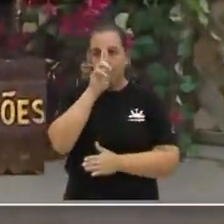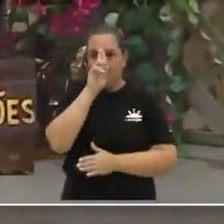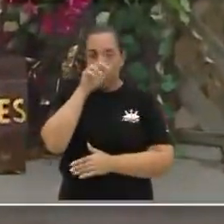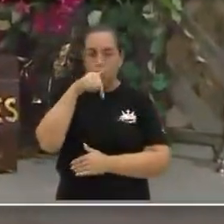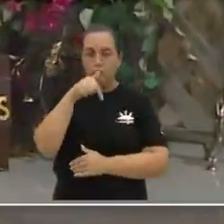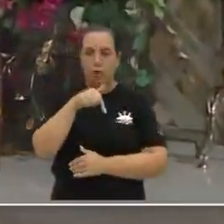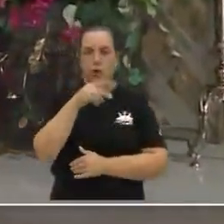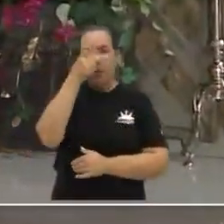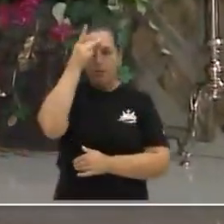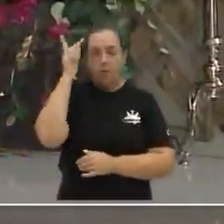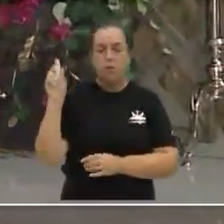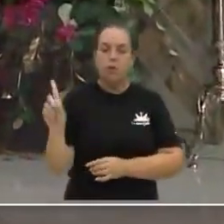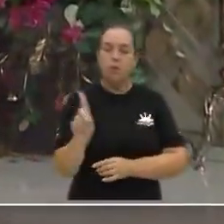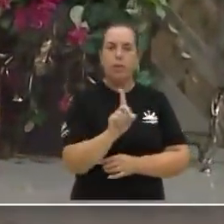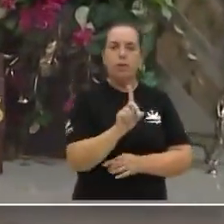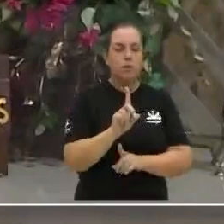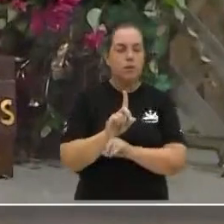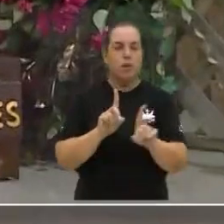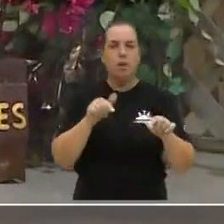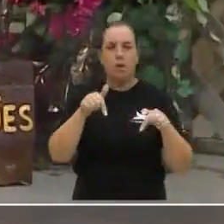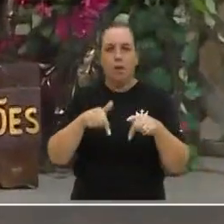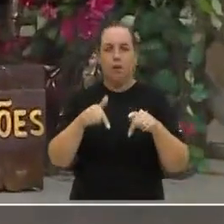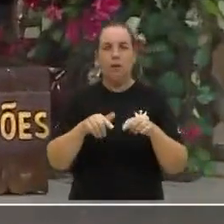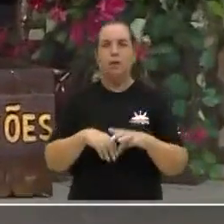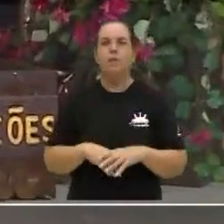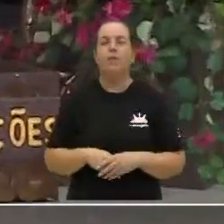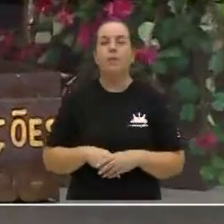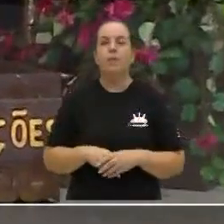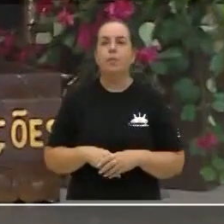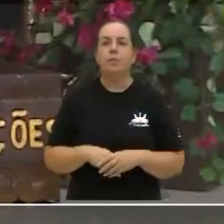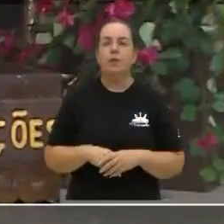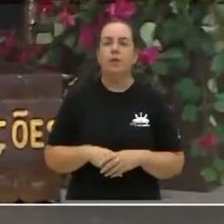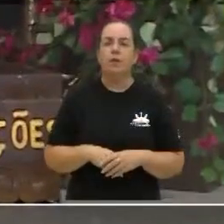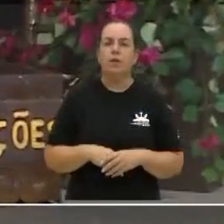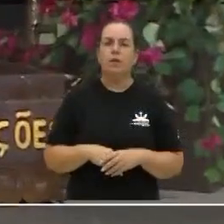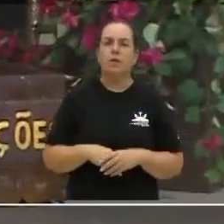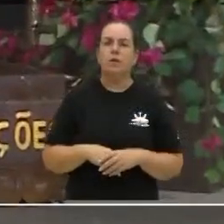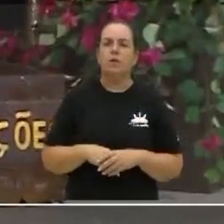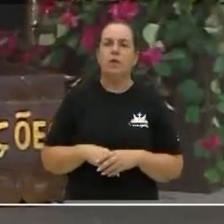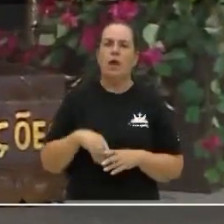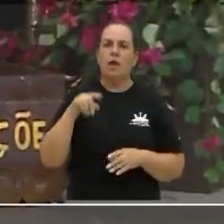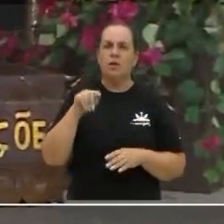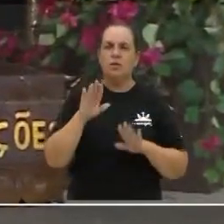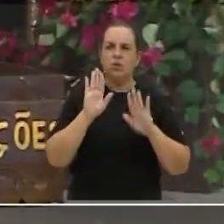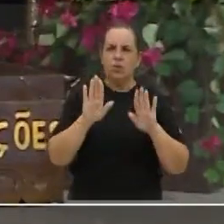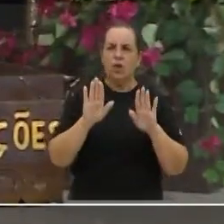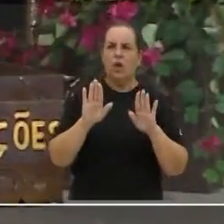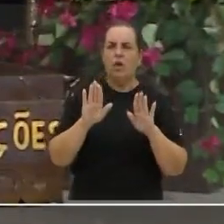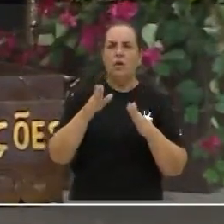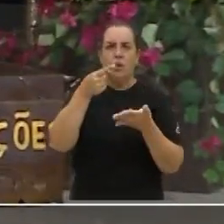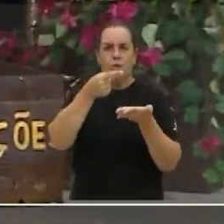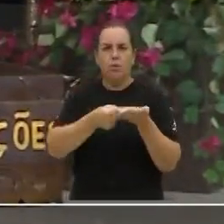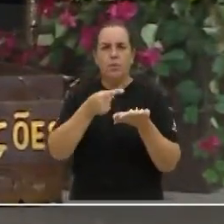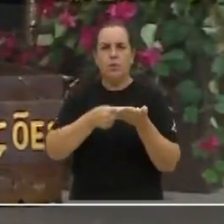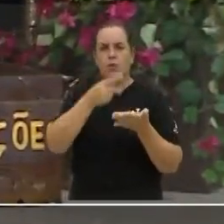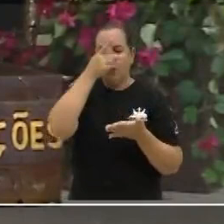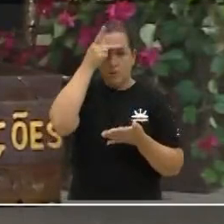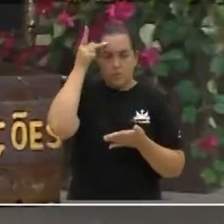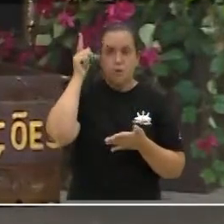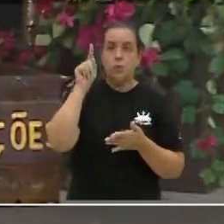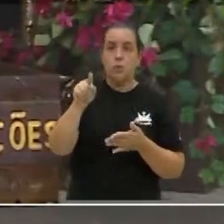que passarem pelo santuário, as missas já estão comprometidas com os fiéis que